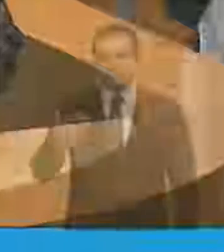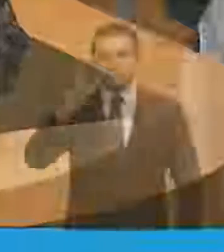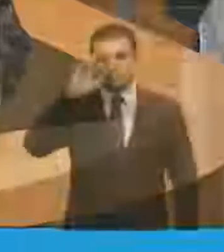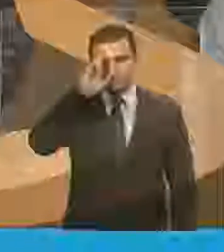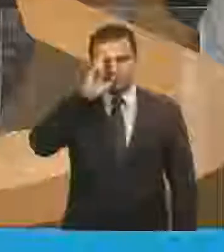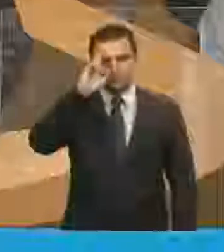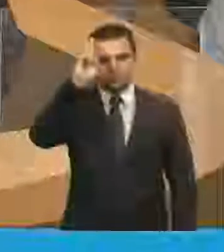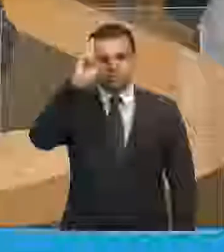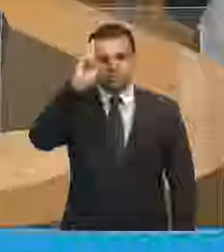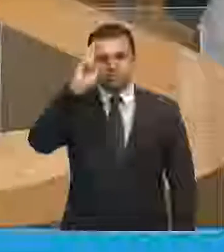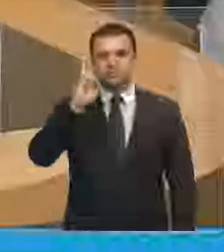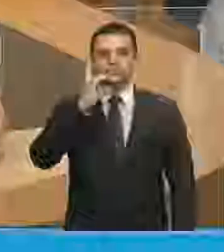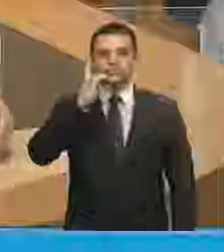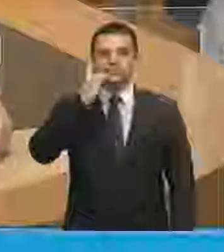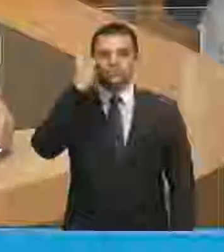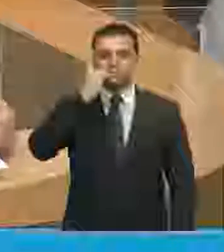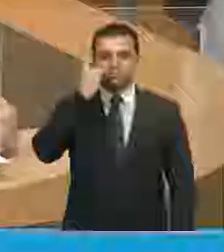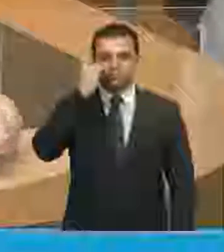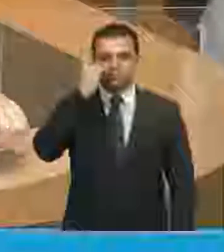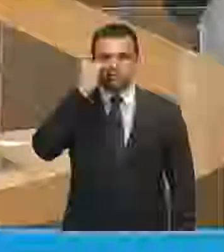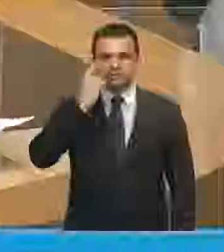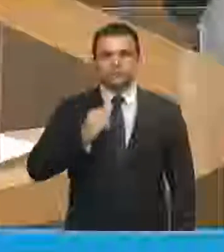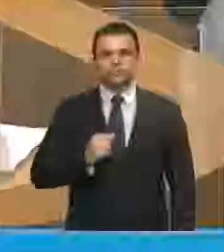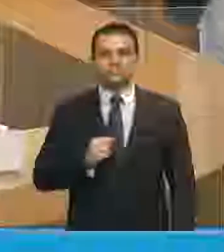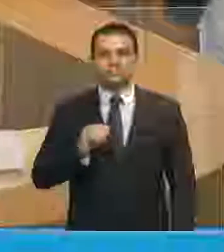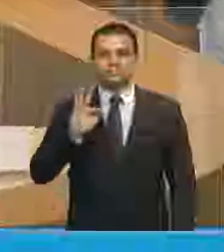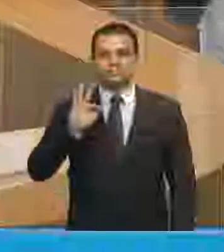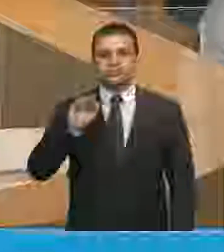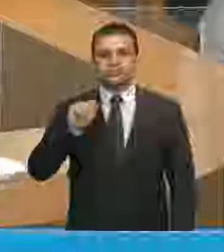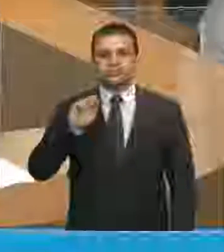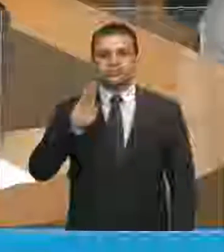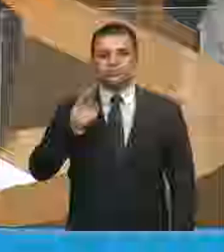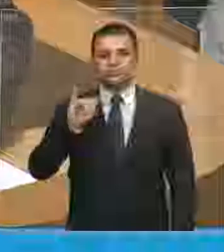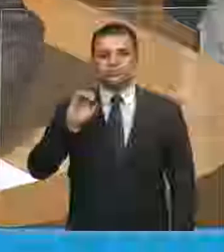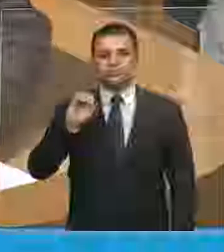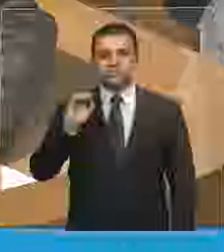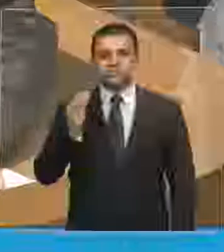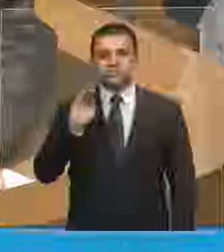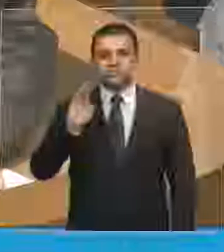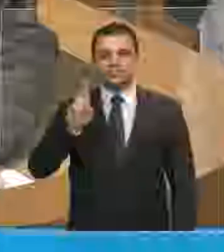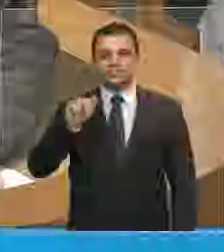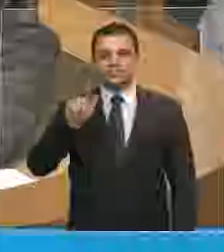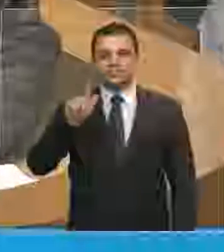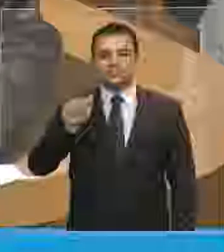Excelentíssimo senhor deputado Fábio Braga,